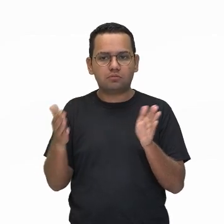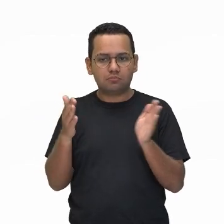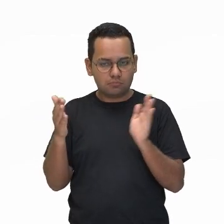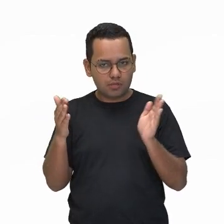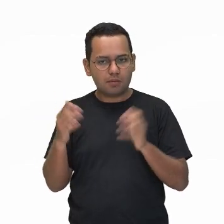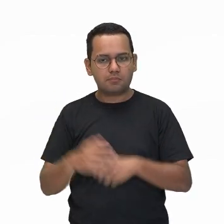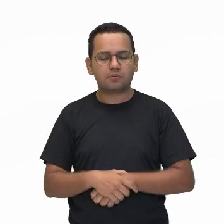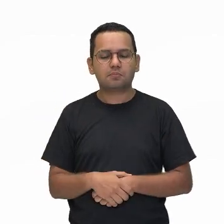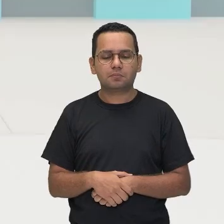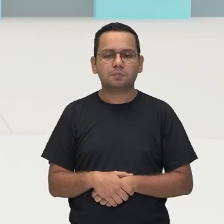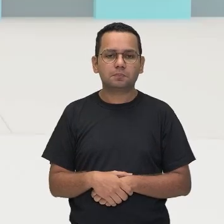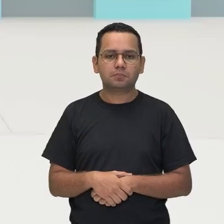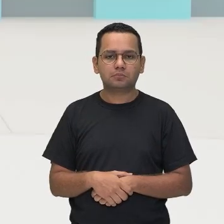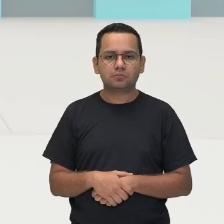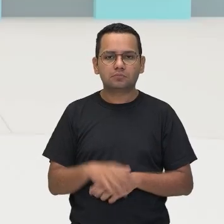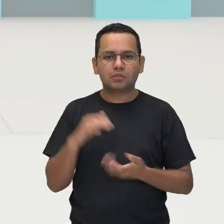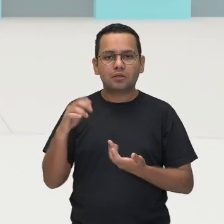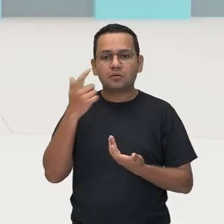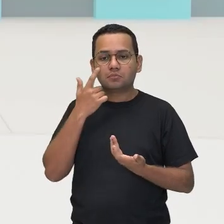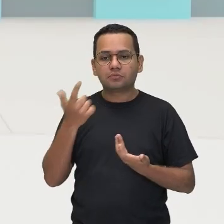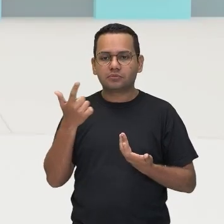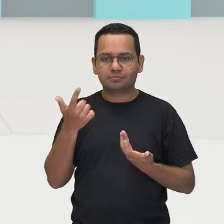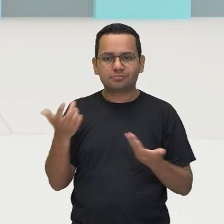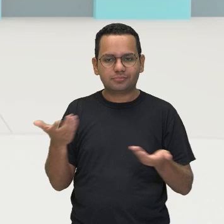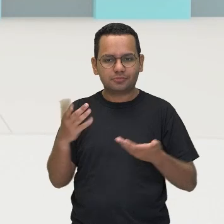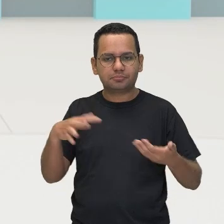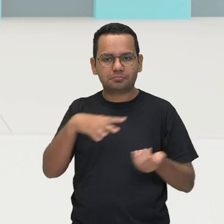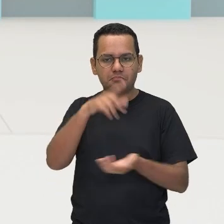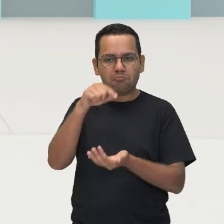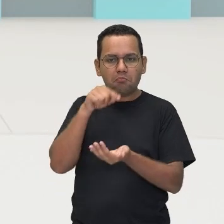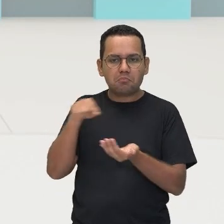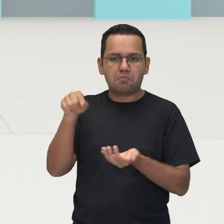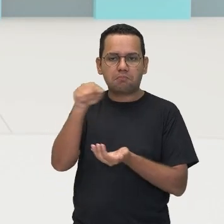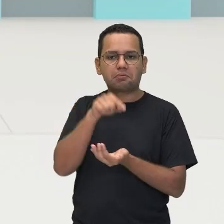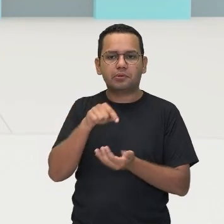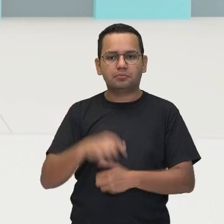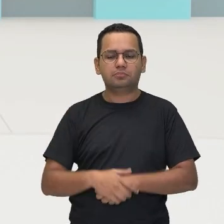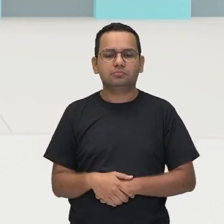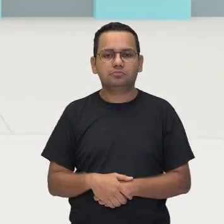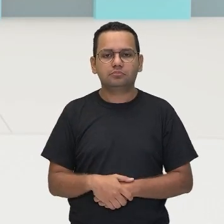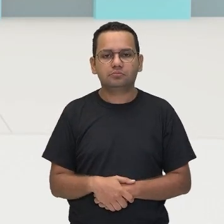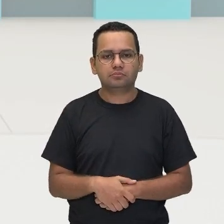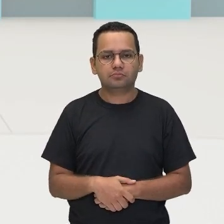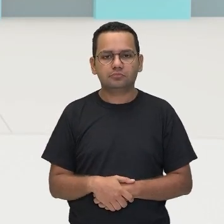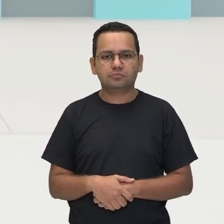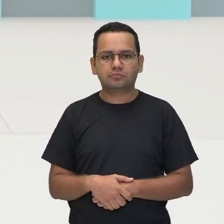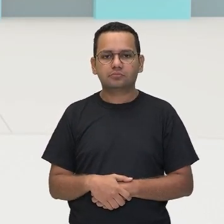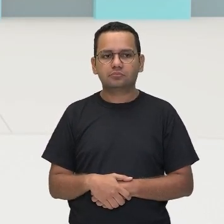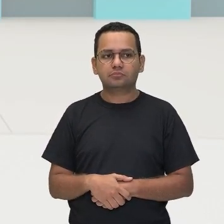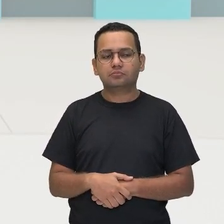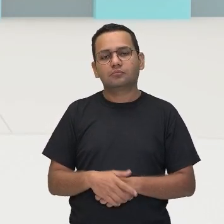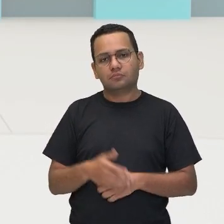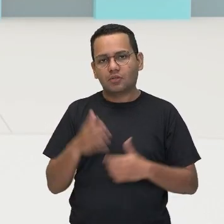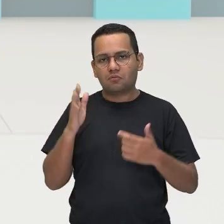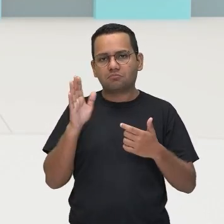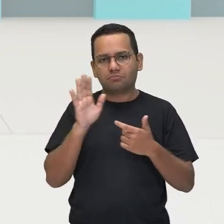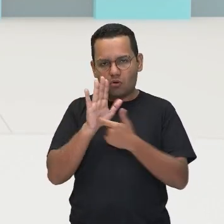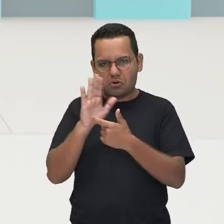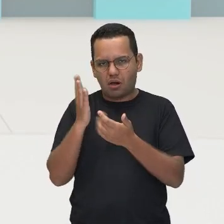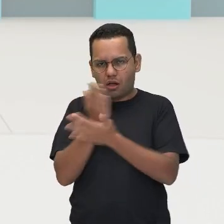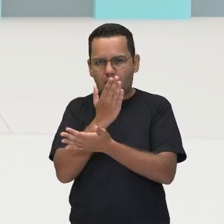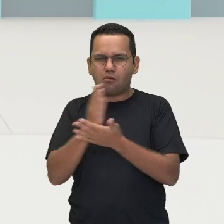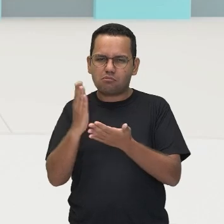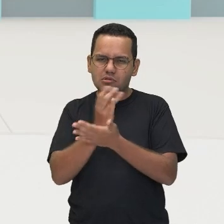eh nós vamos falar de lutas do mundo né onde nós eh vou trazer aqui alguns exemplos apenas para vocês